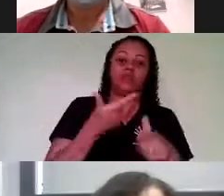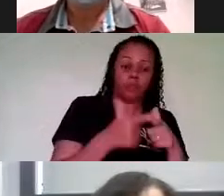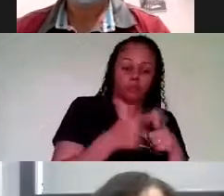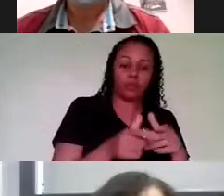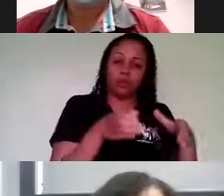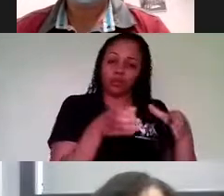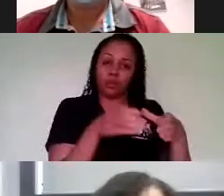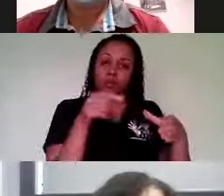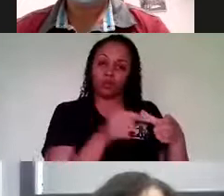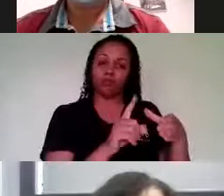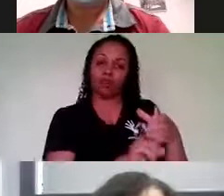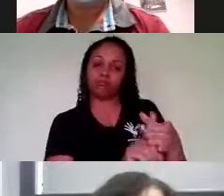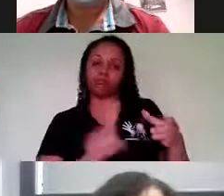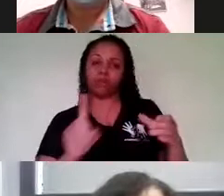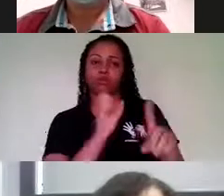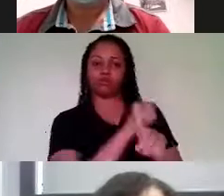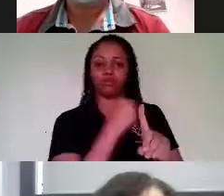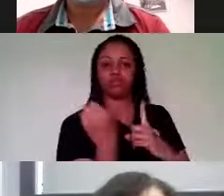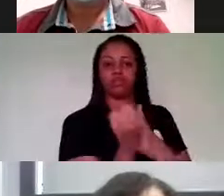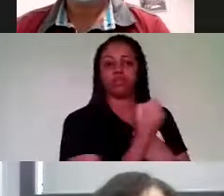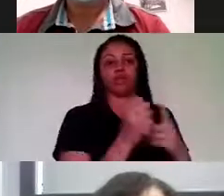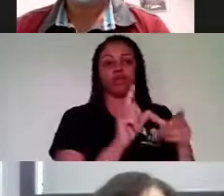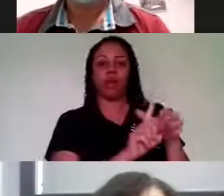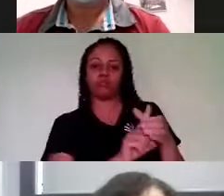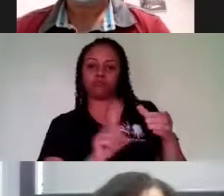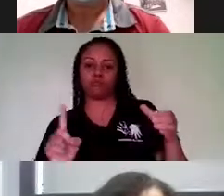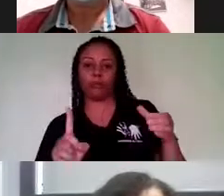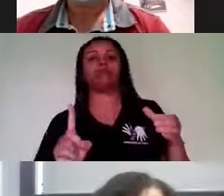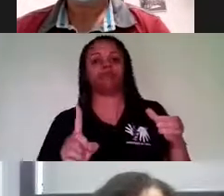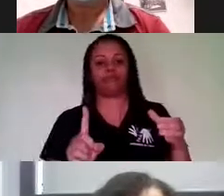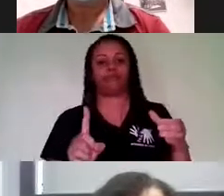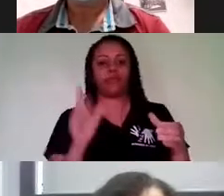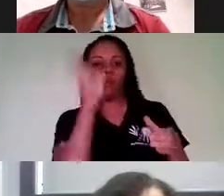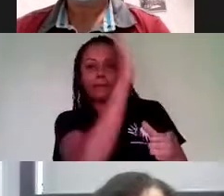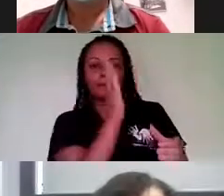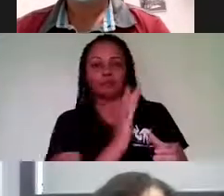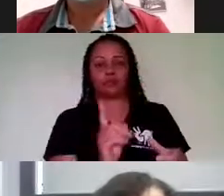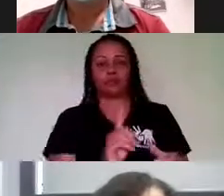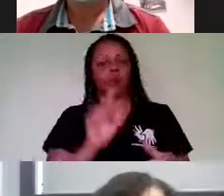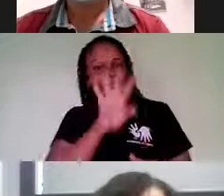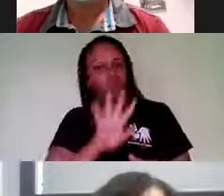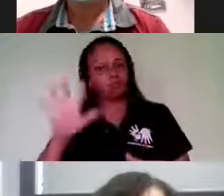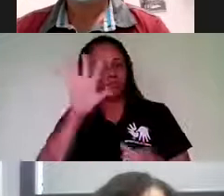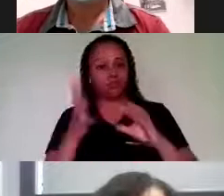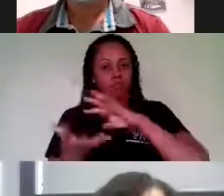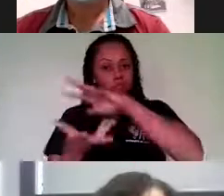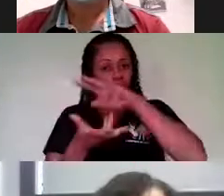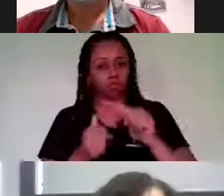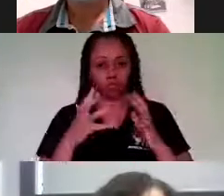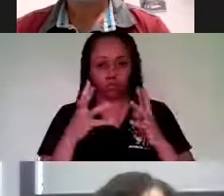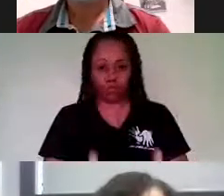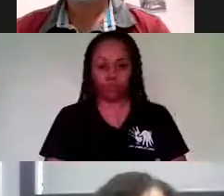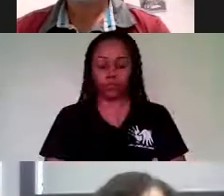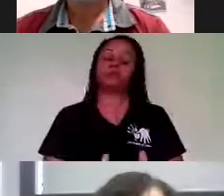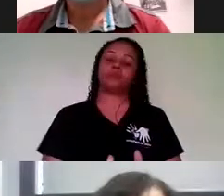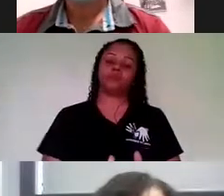da nossa sociedade, não só no Brasil, mas no mundo inteiro. Então, para falar um pouquinho do que foi esse movimento, né? Então, segunda-feira nós